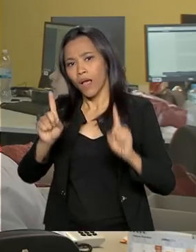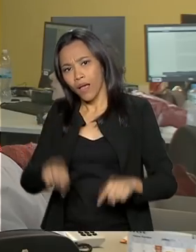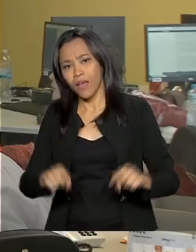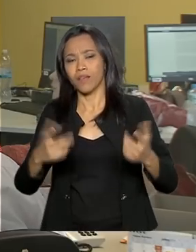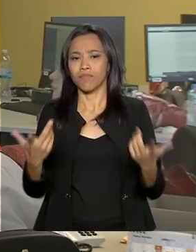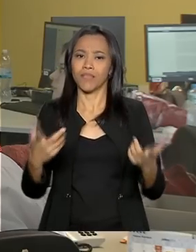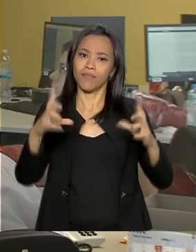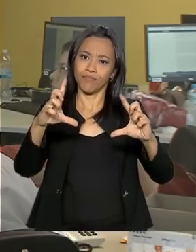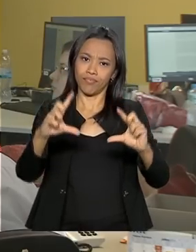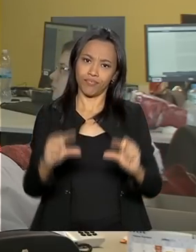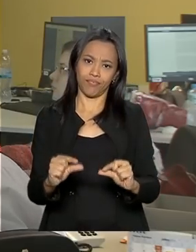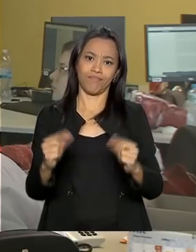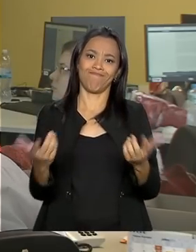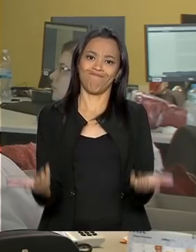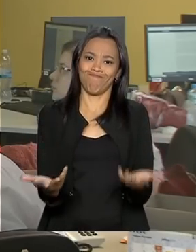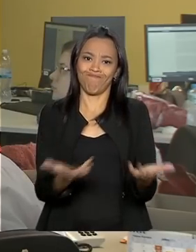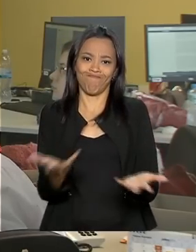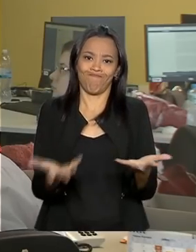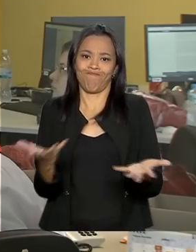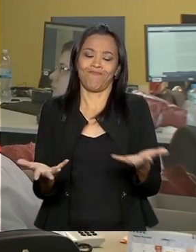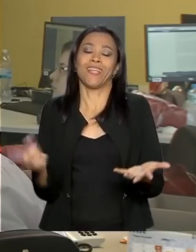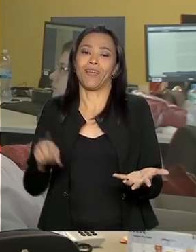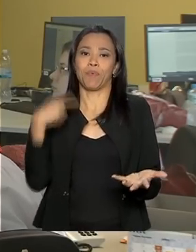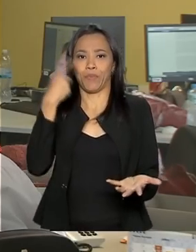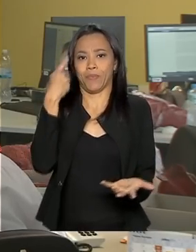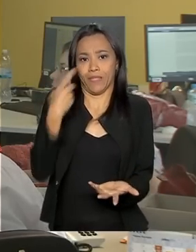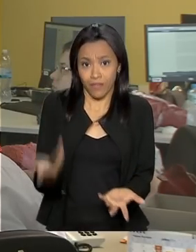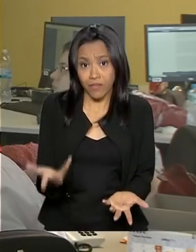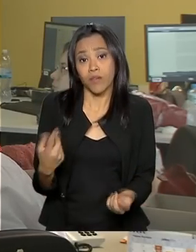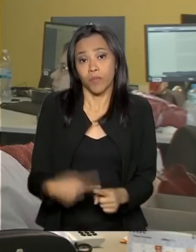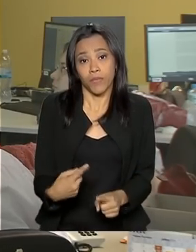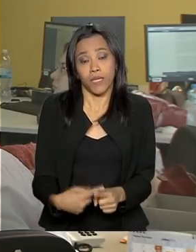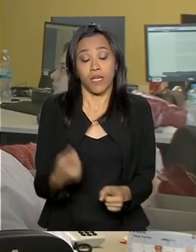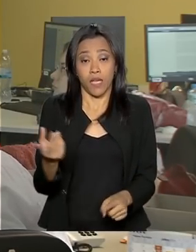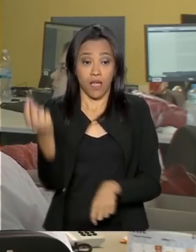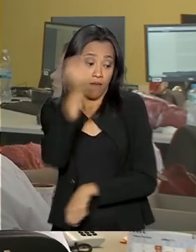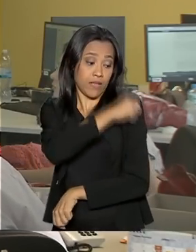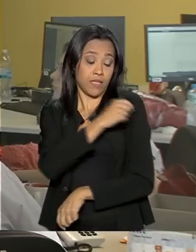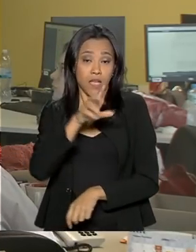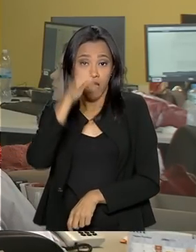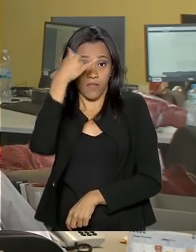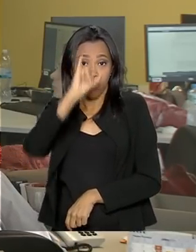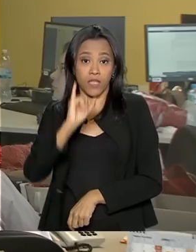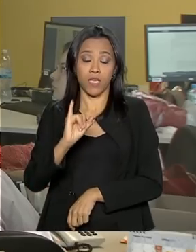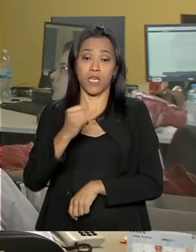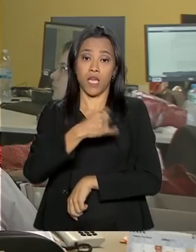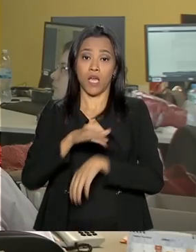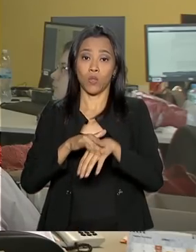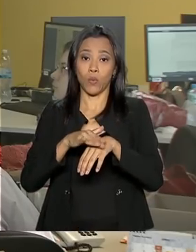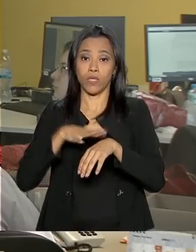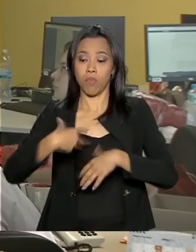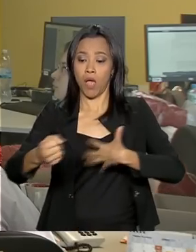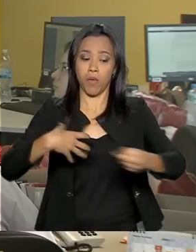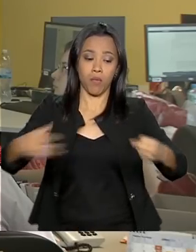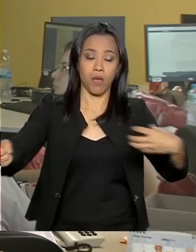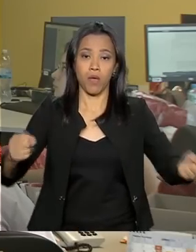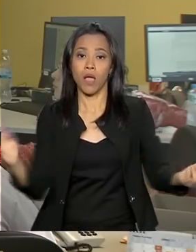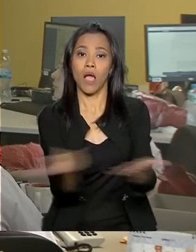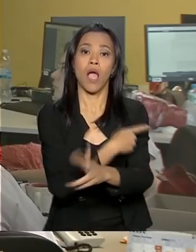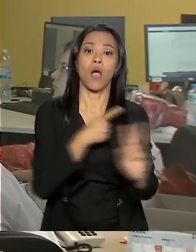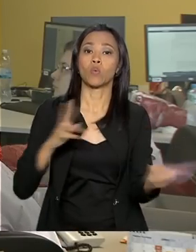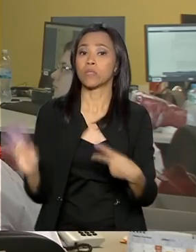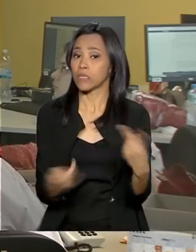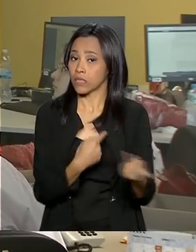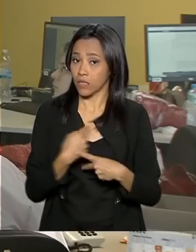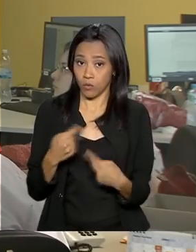abaixo do esperado. Uma grande preocupação, pois a vacinação evita que uma doença se espalhe, causando sequelas e mortes por doenças